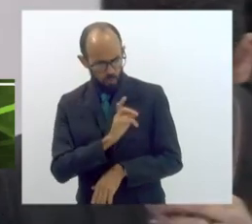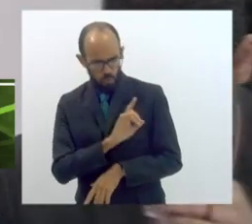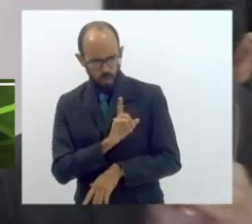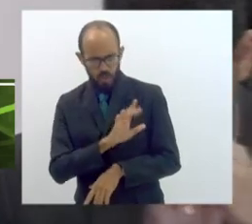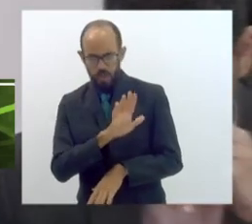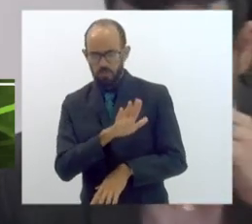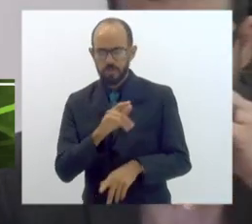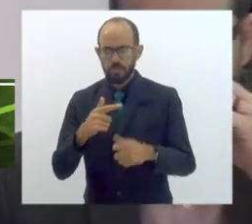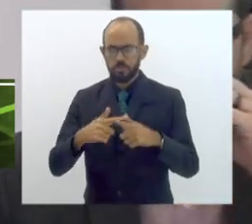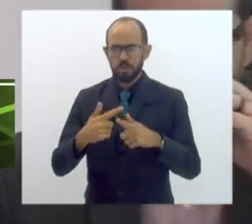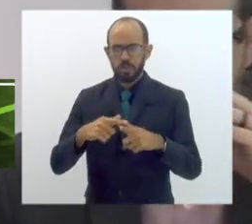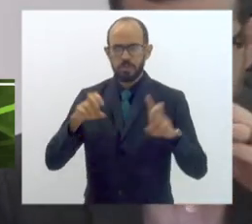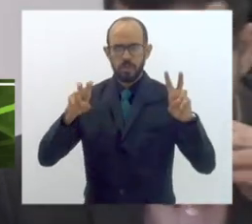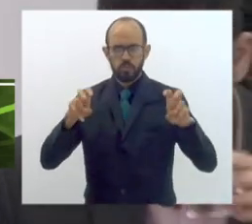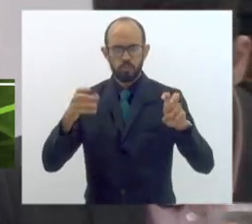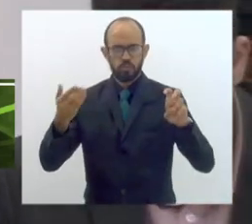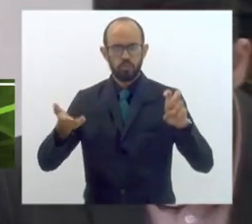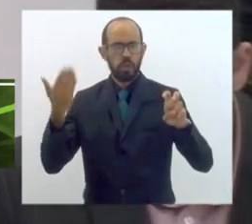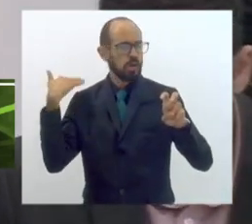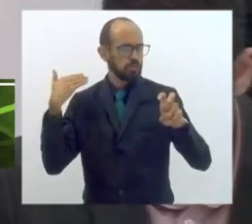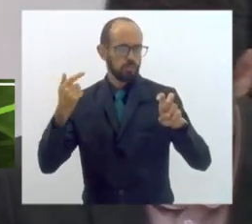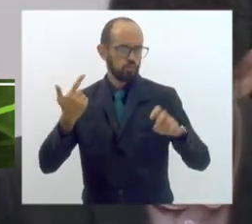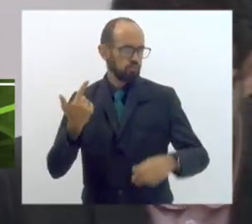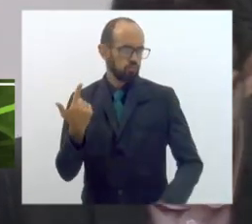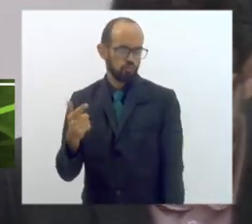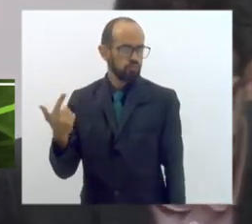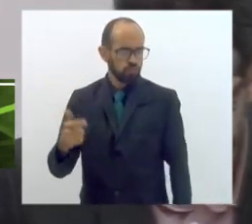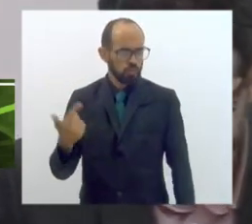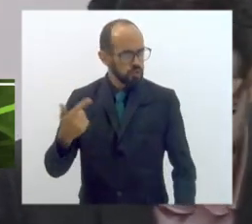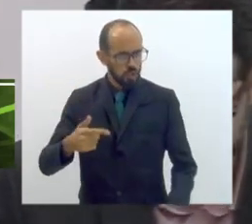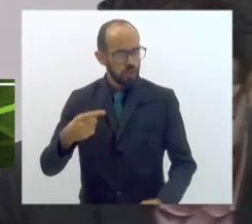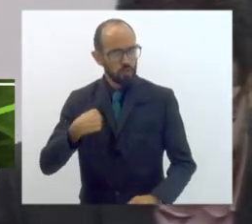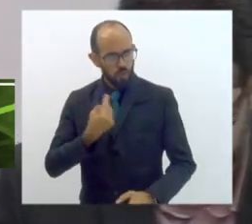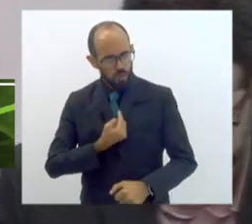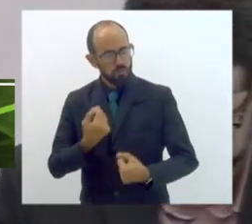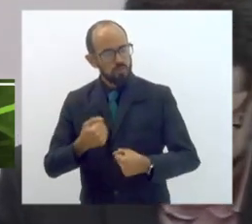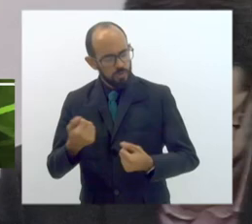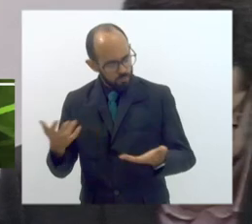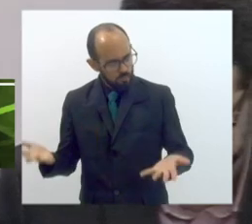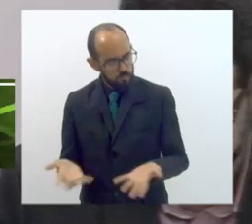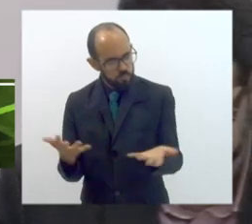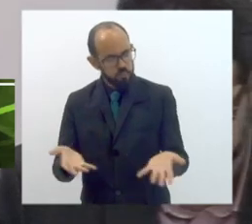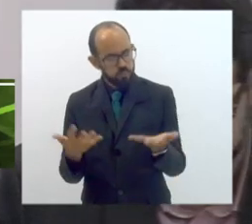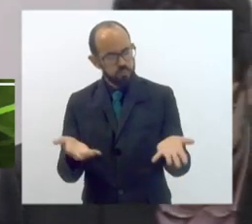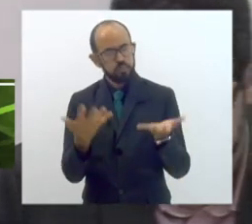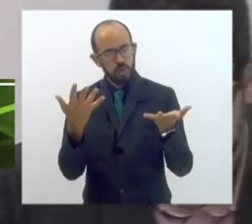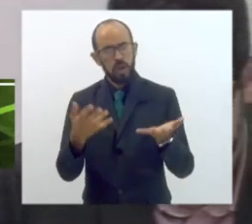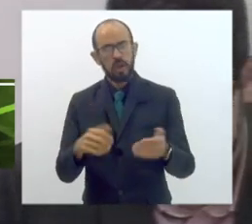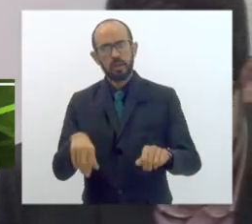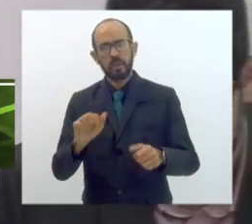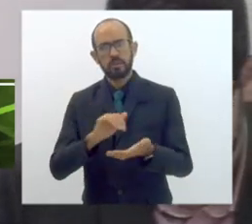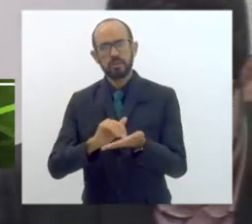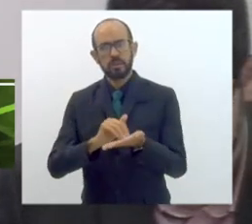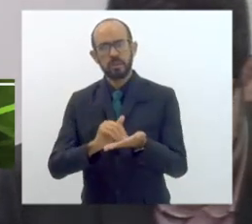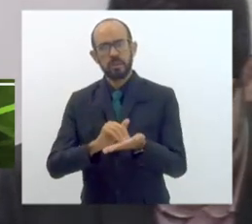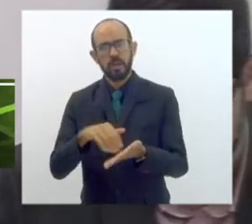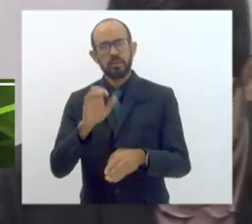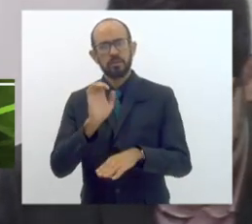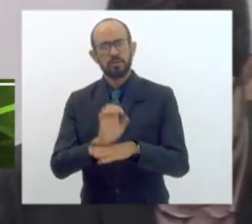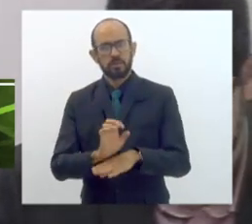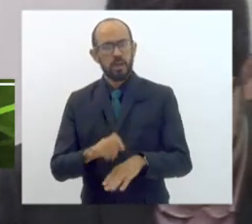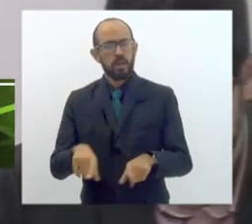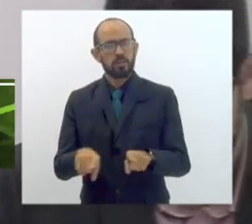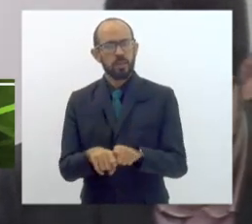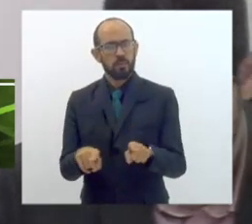assunto lá dentro não existia, nós que tivemos que fomentar e fazer valer, e a Secretaria de Estado também passa muito